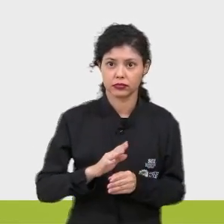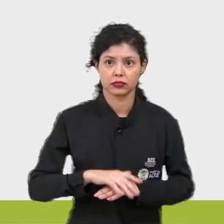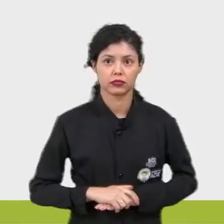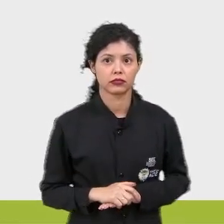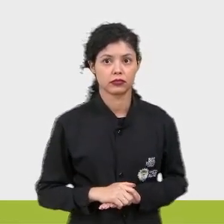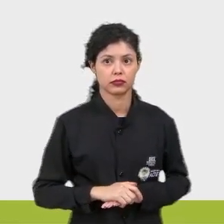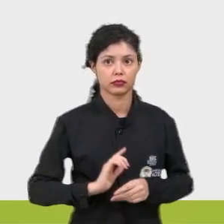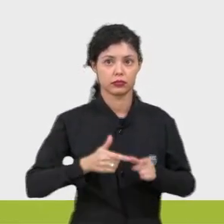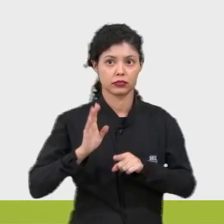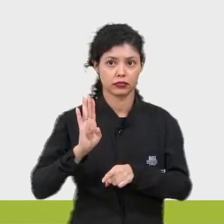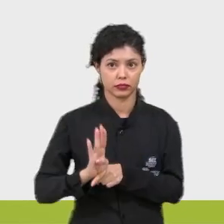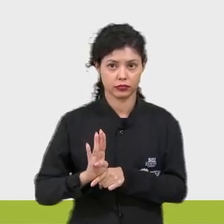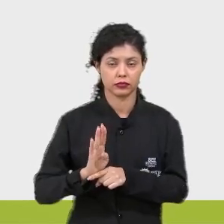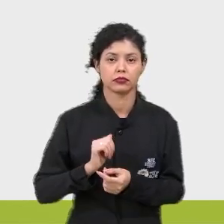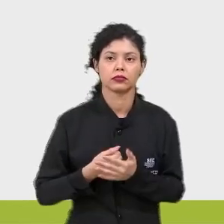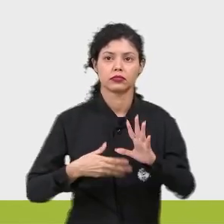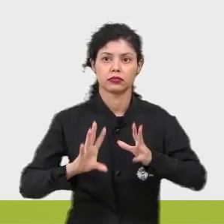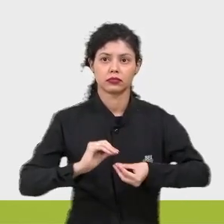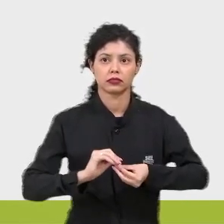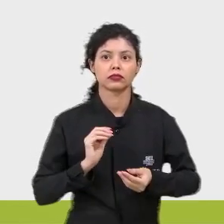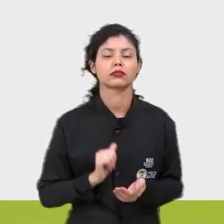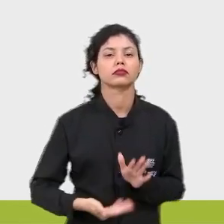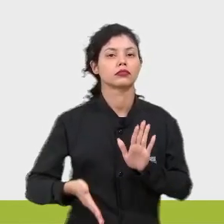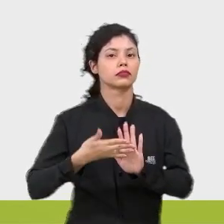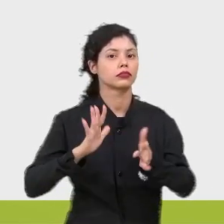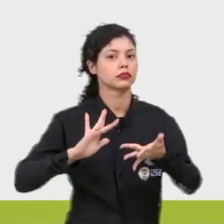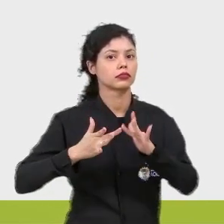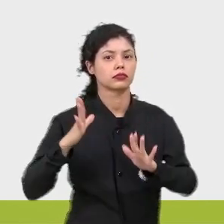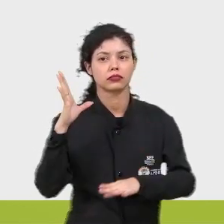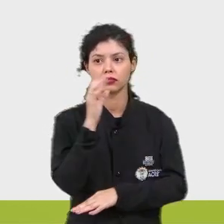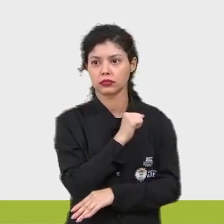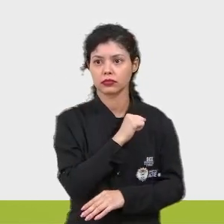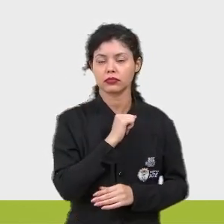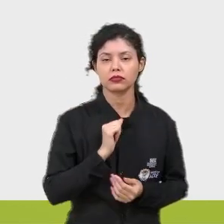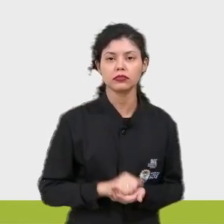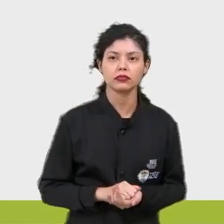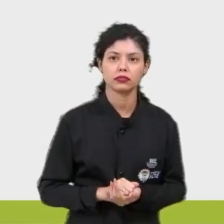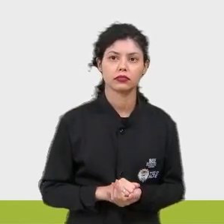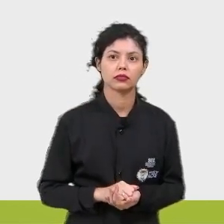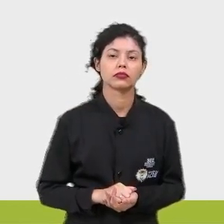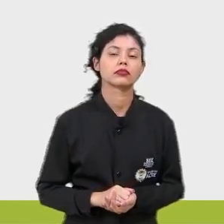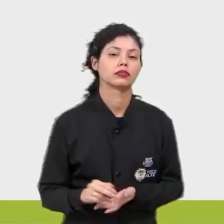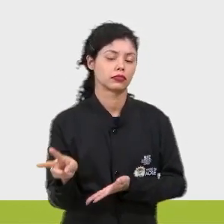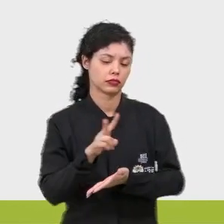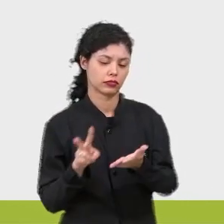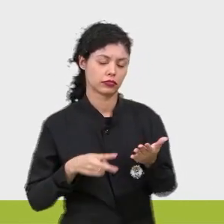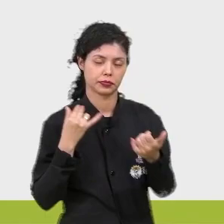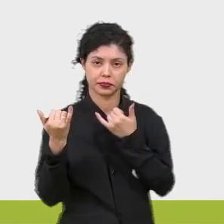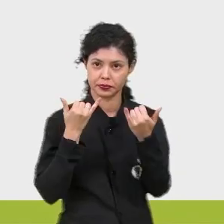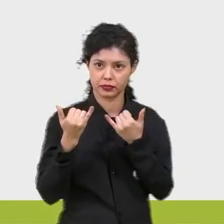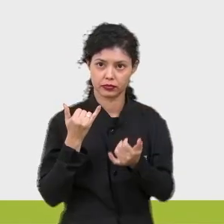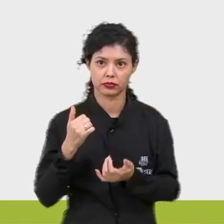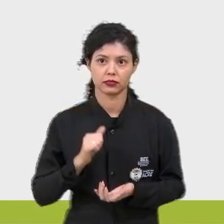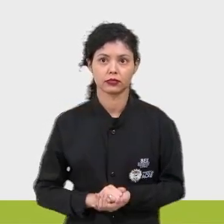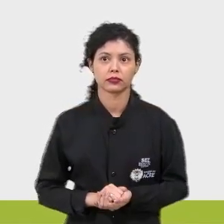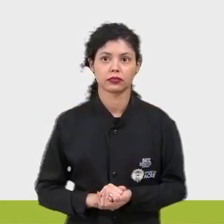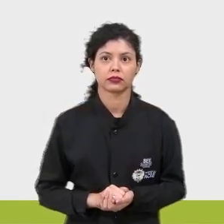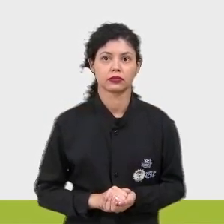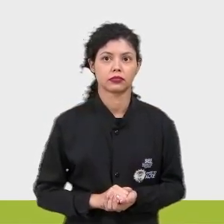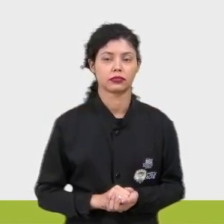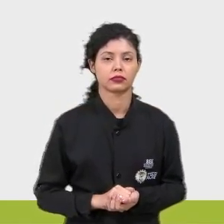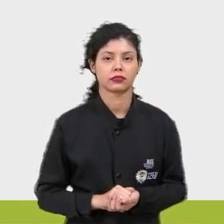B, resumo, pois promove o contato rápido do leitor com uma informação